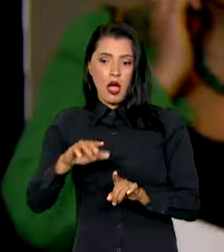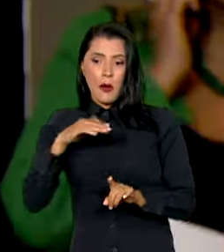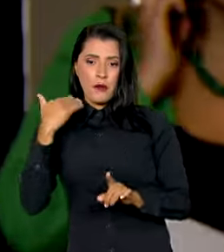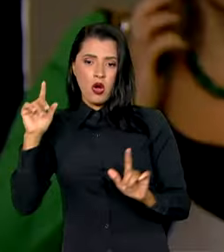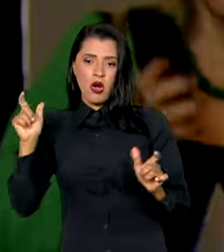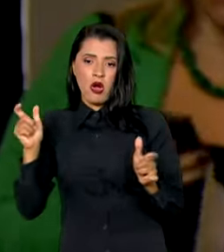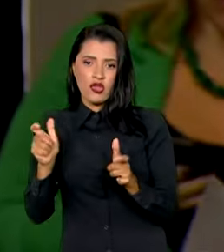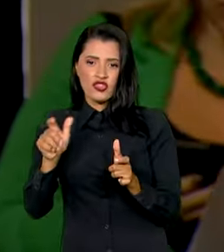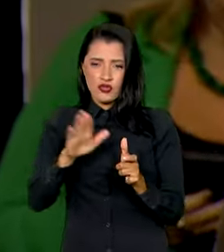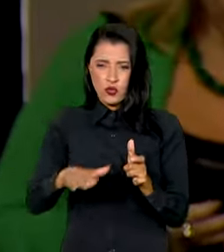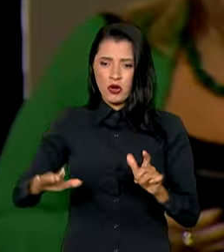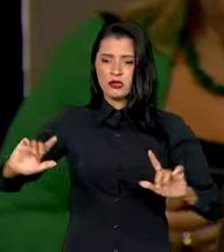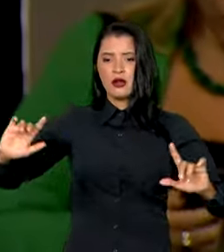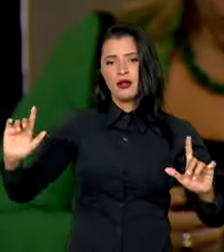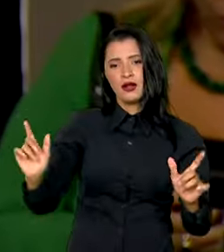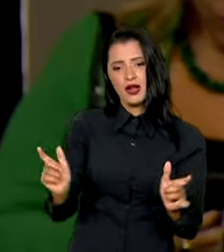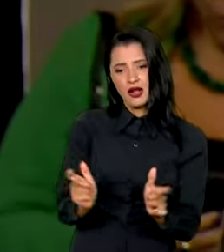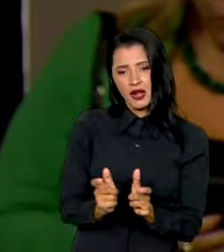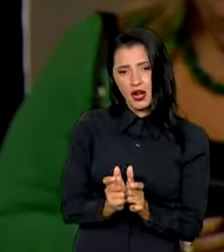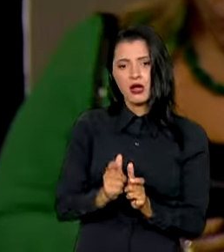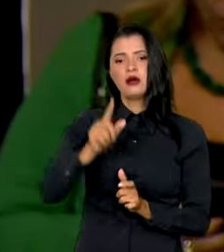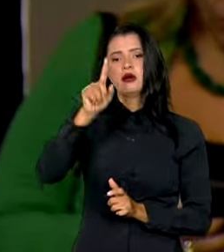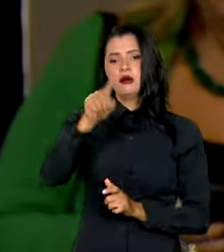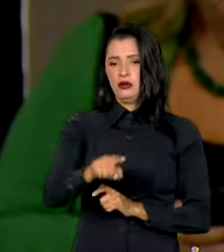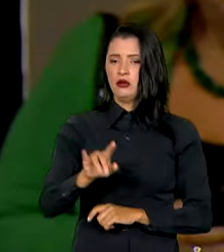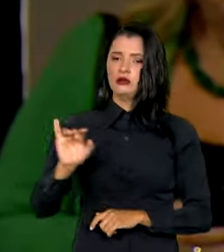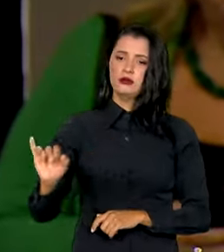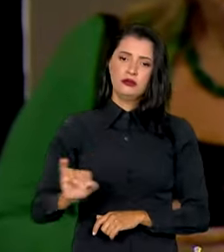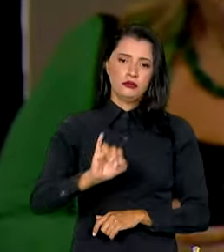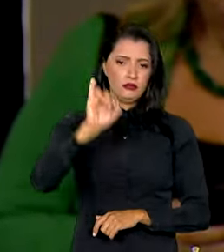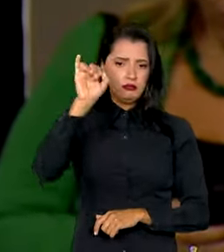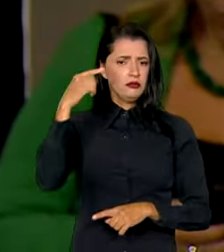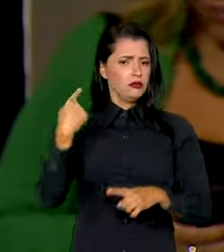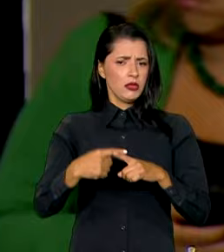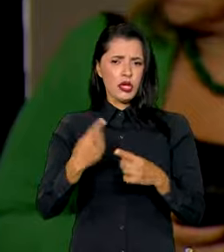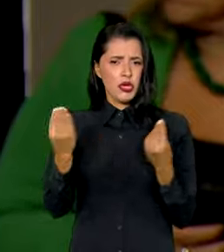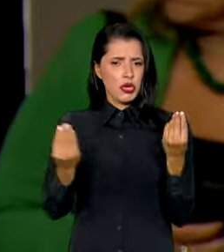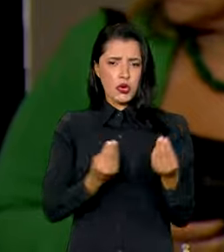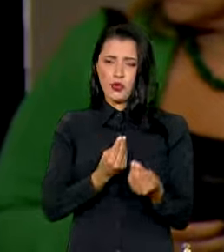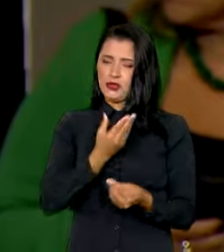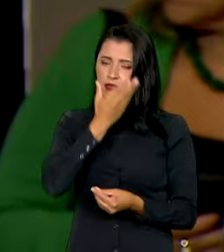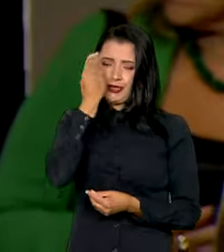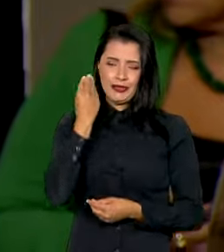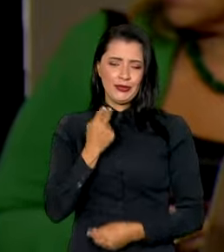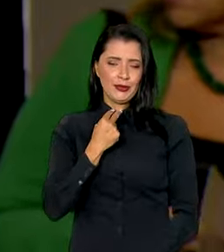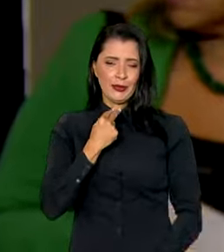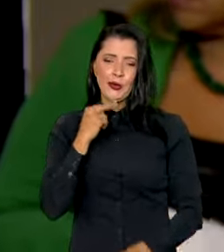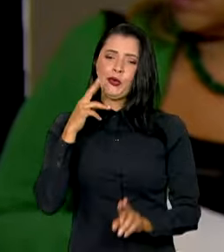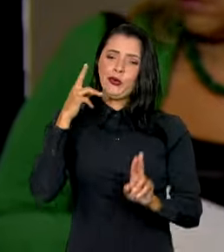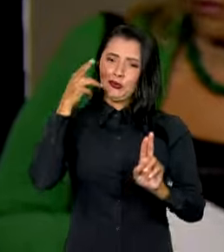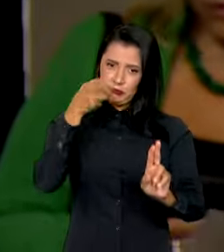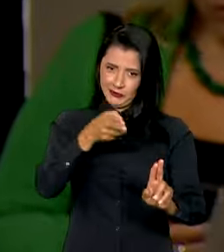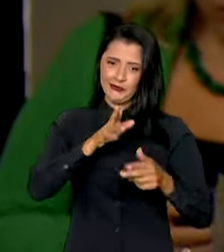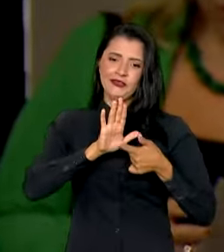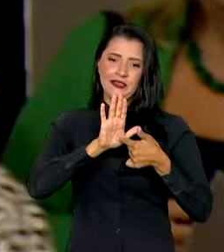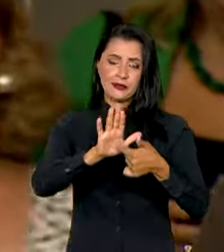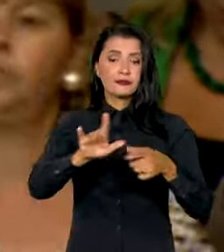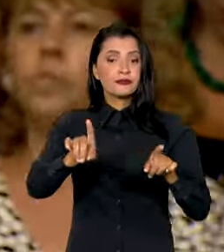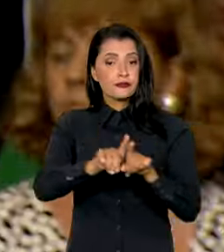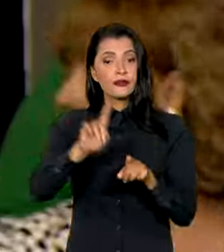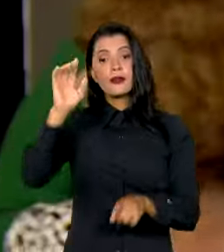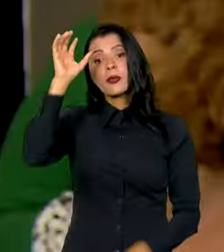mortalidade infantil. Então, esse é um ensinamento muito importante, eu não poderia deixar de fazer essa referência. E aprendi